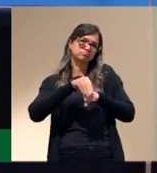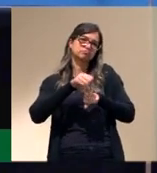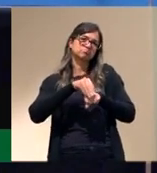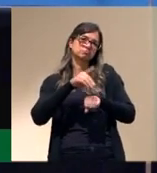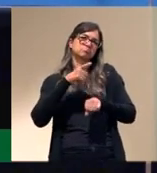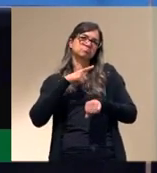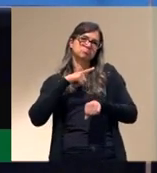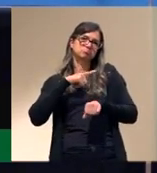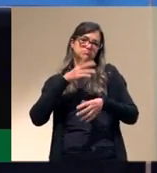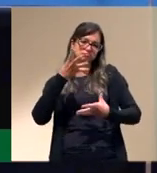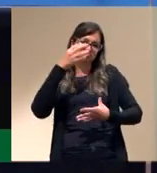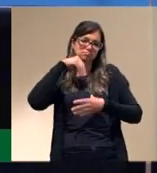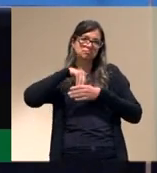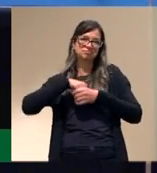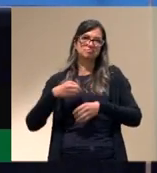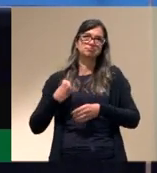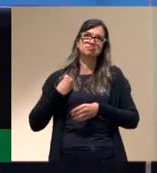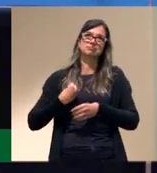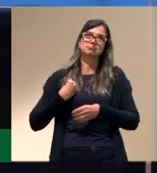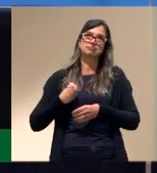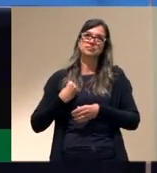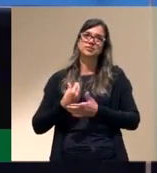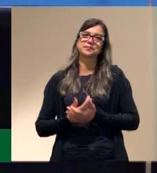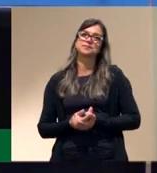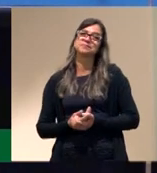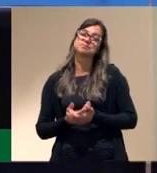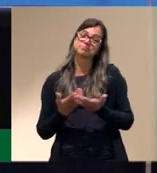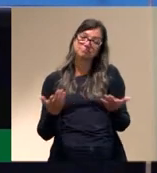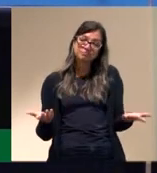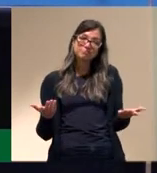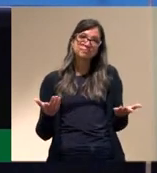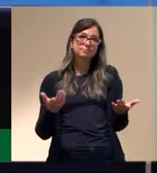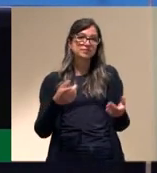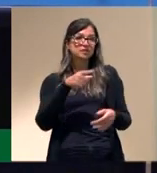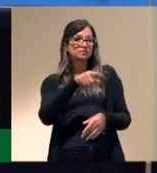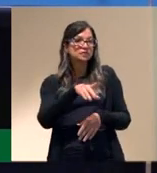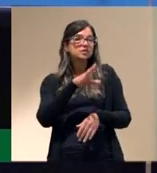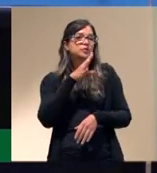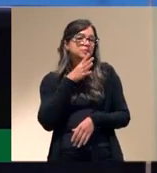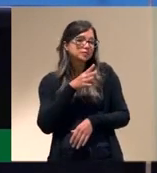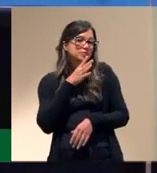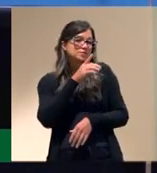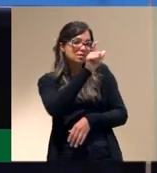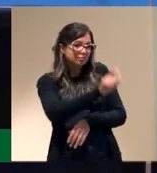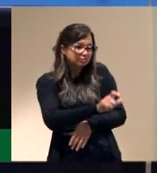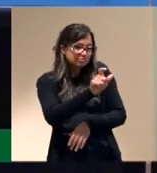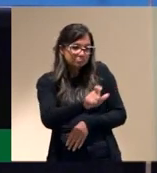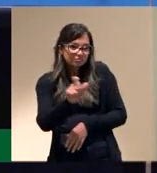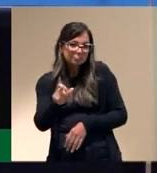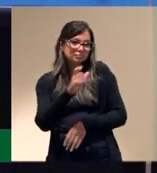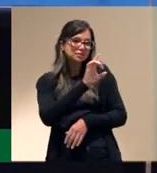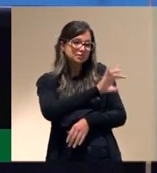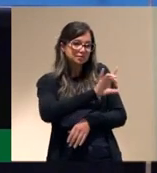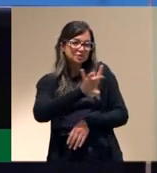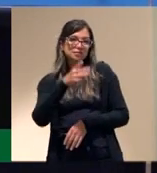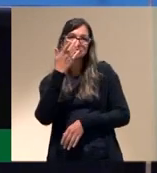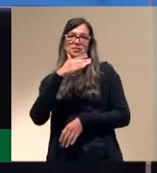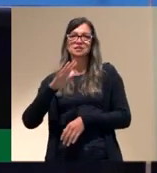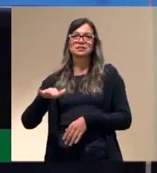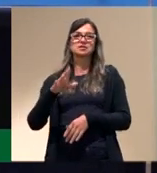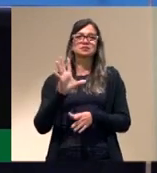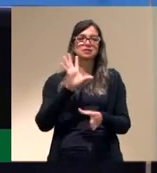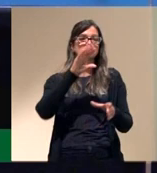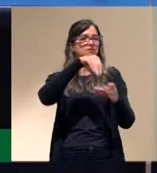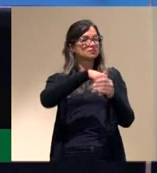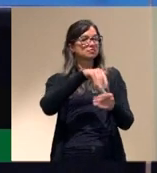sua experiência vivida. É uma das formas, conhecendo profundamente os seus contextos de pertencimento,